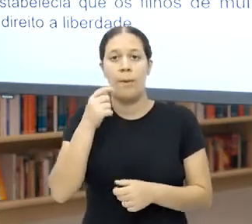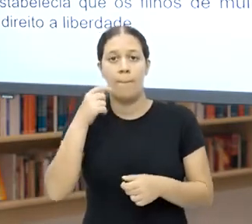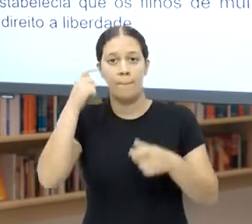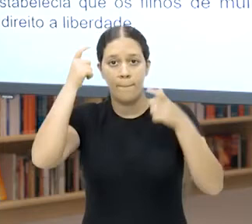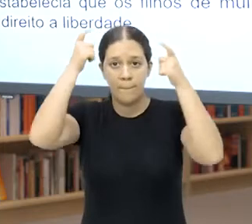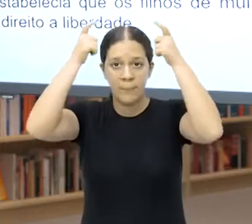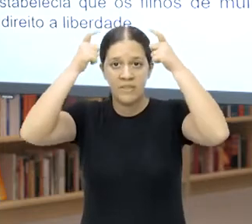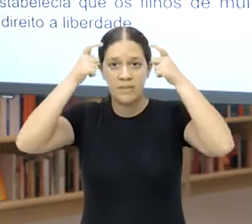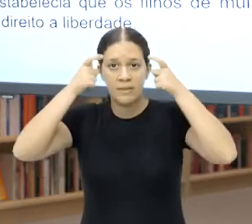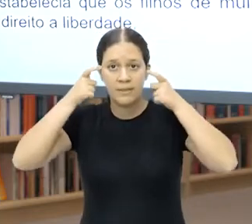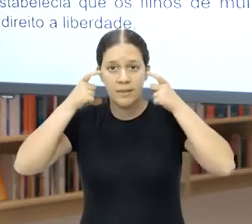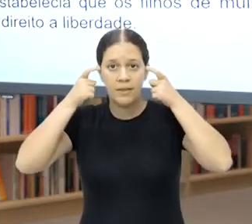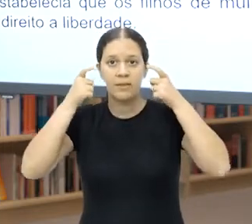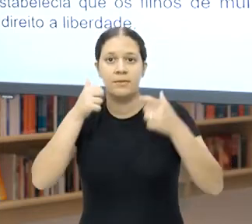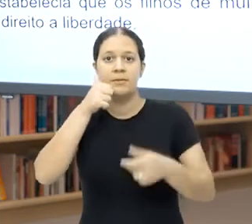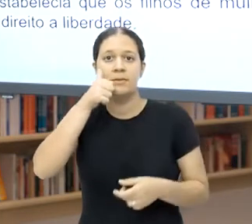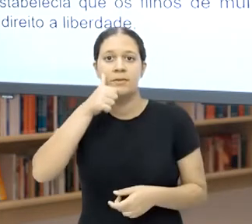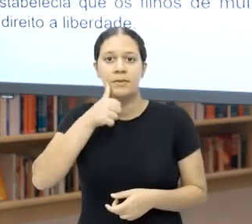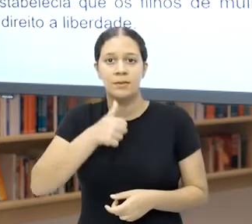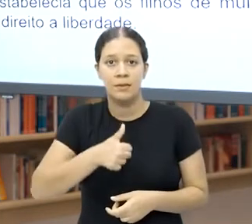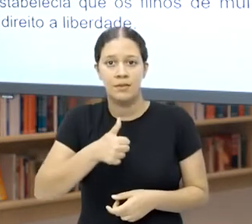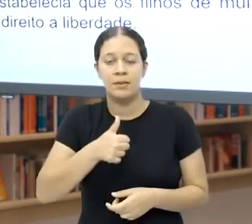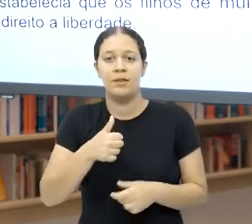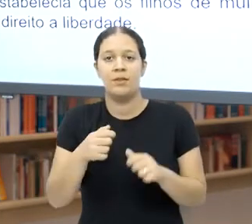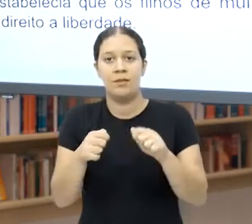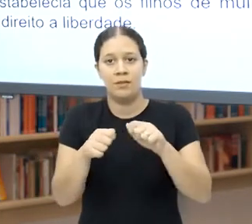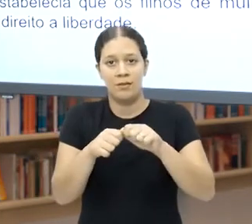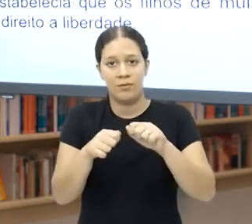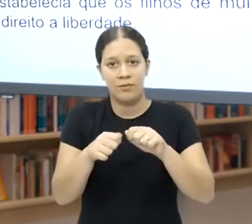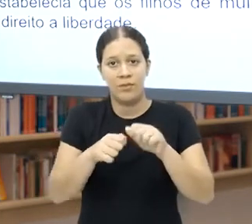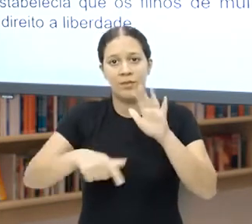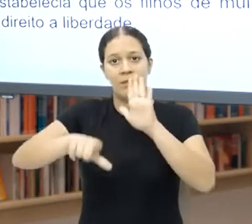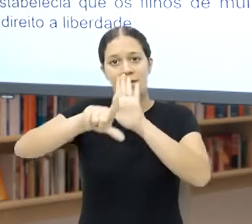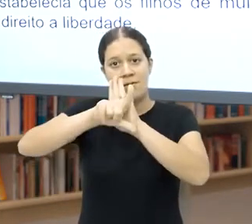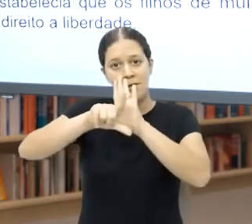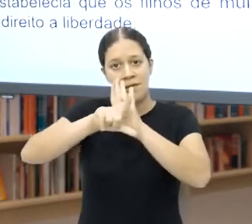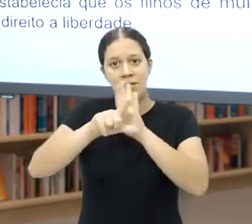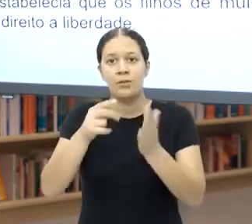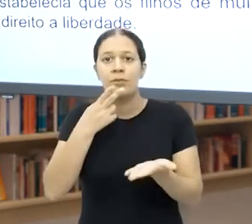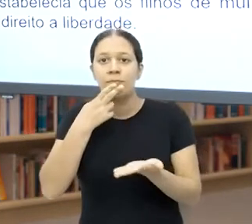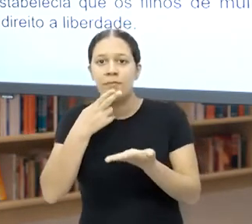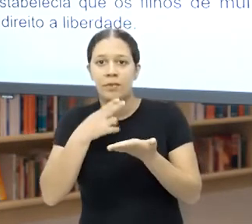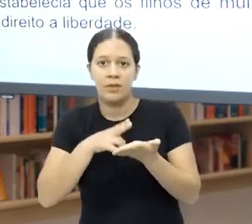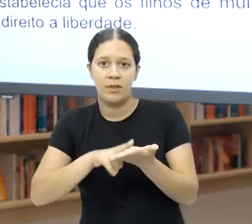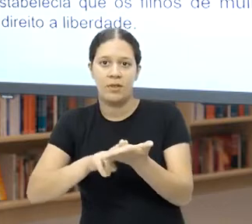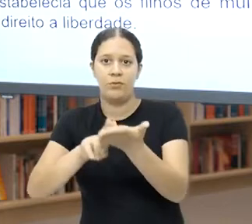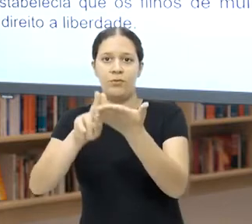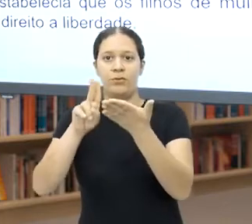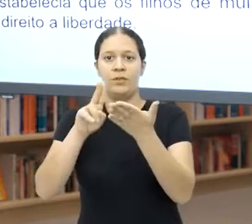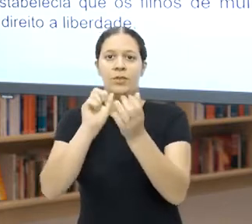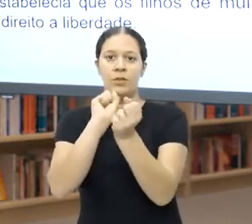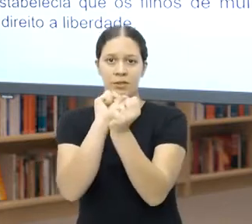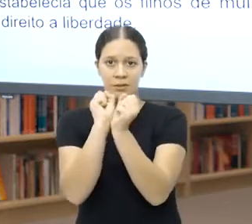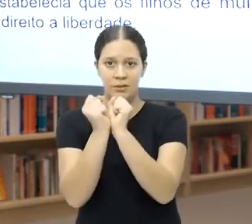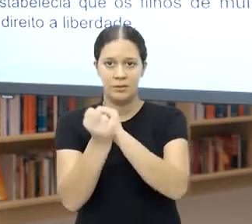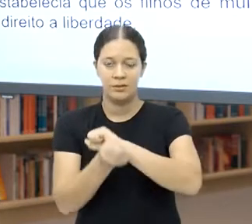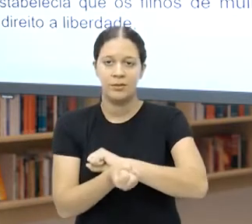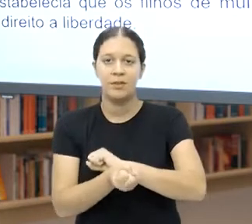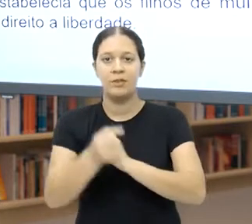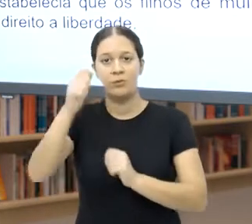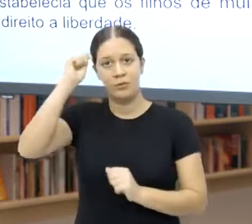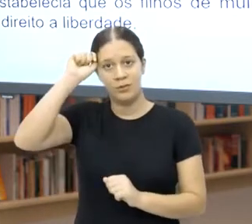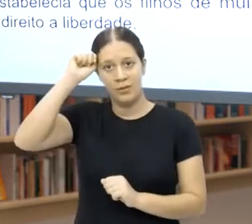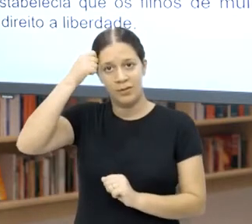Isabel, ela assina a carta, sanciona a lei, e a partir daquele momento, o escravo negro africano